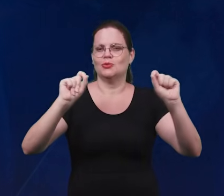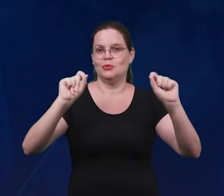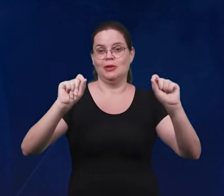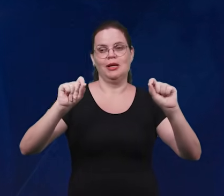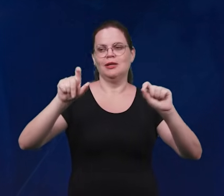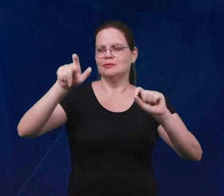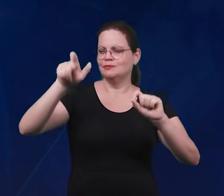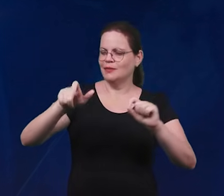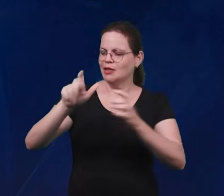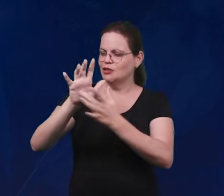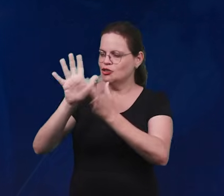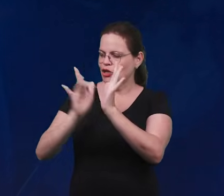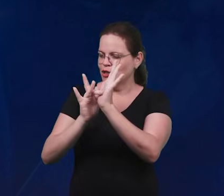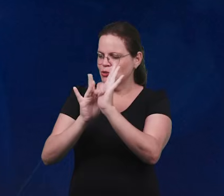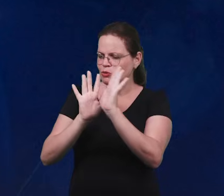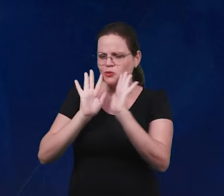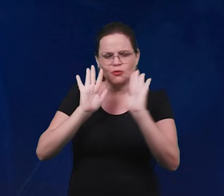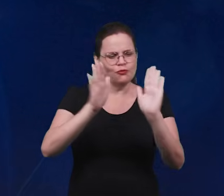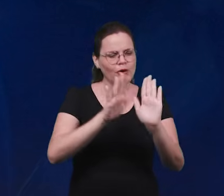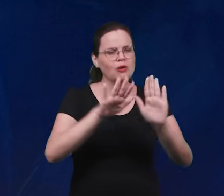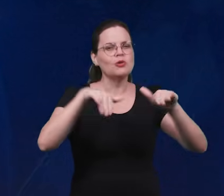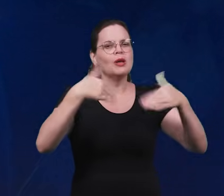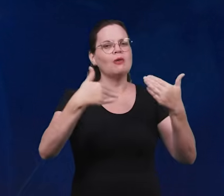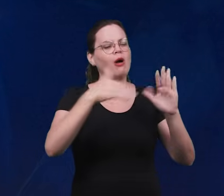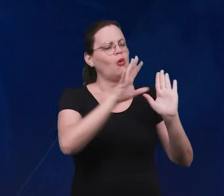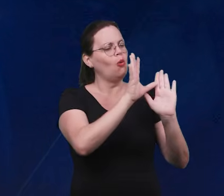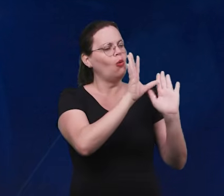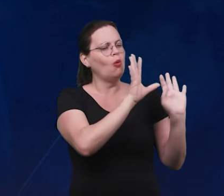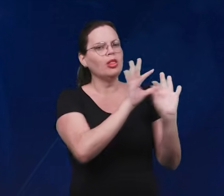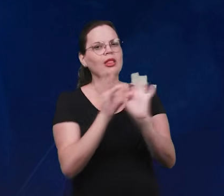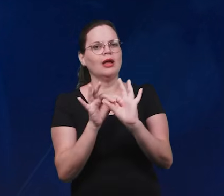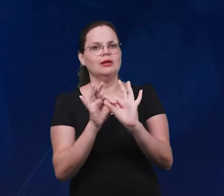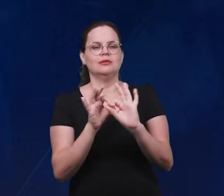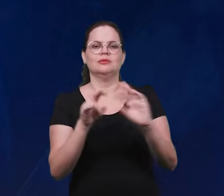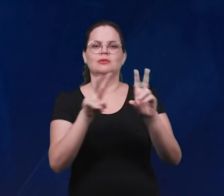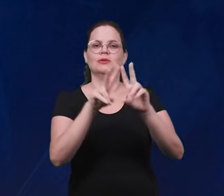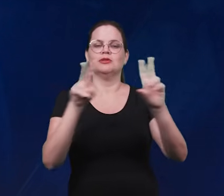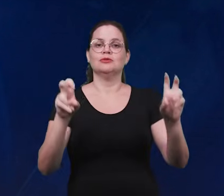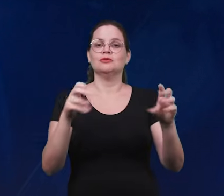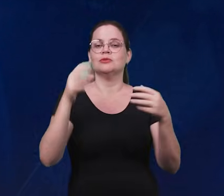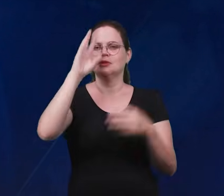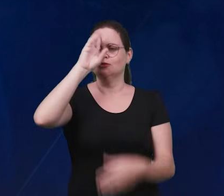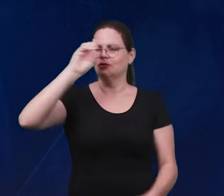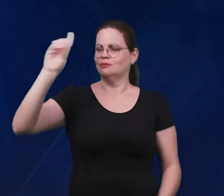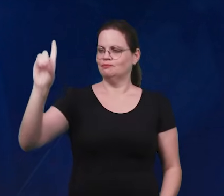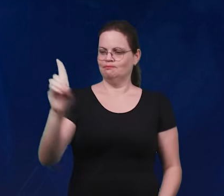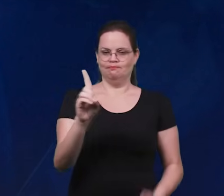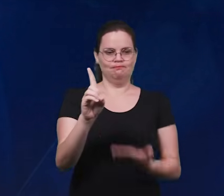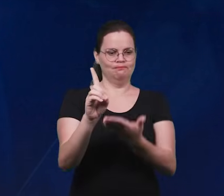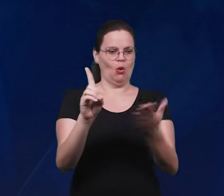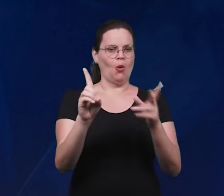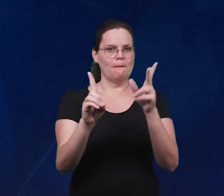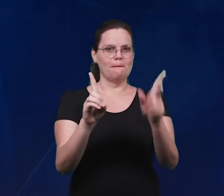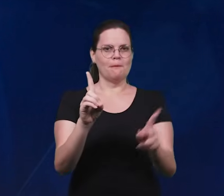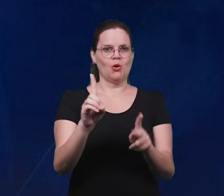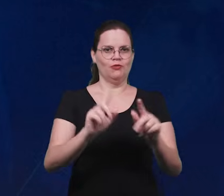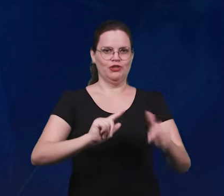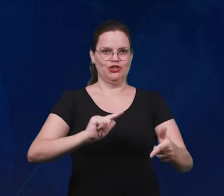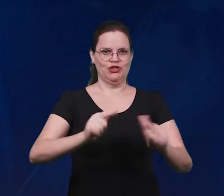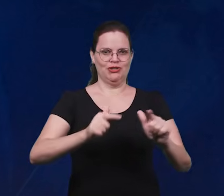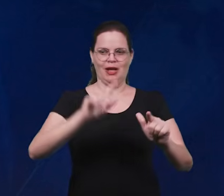de Jesus Cristo na Bíblia, e desta vez com o tema geral, o caminhar de Deus com o seu